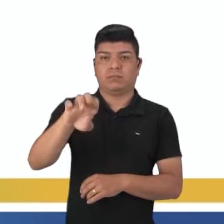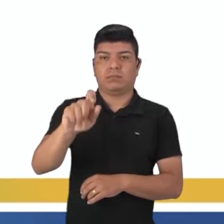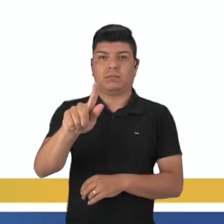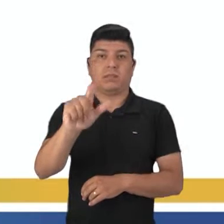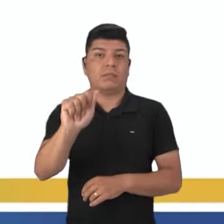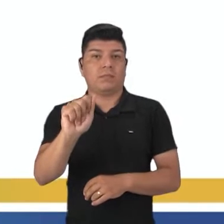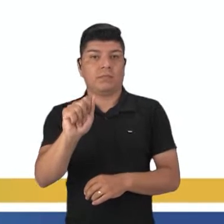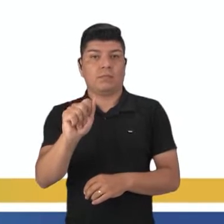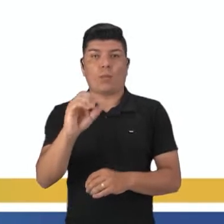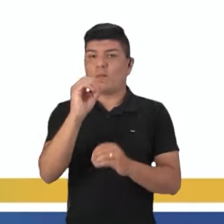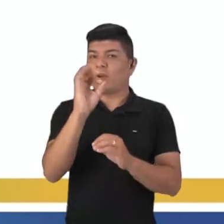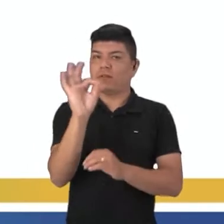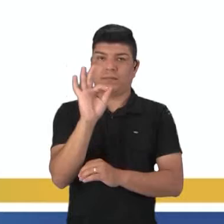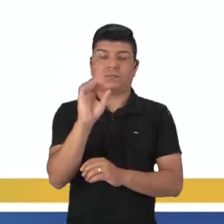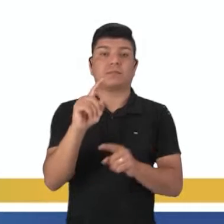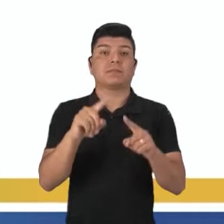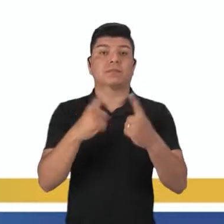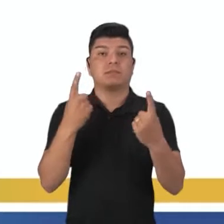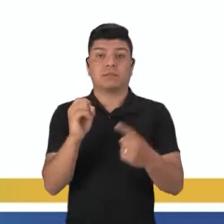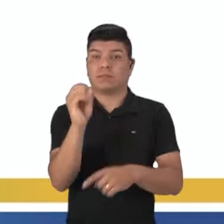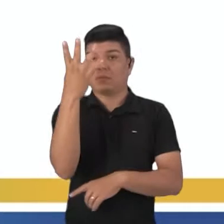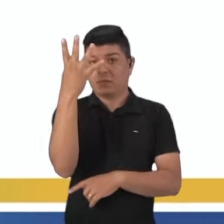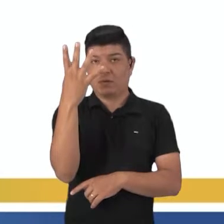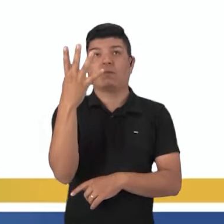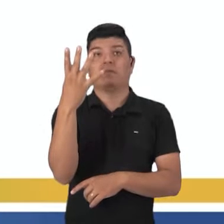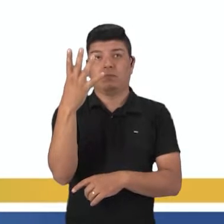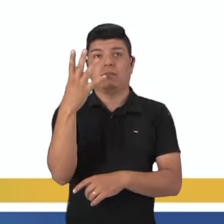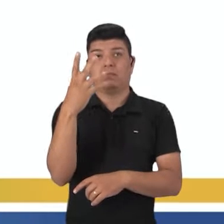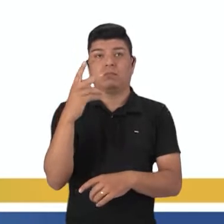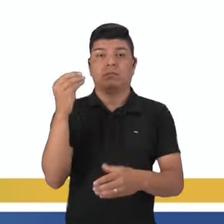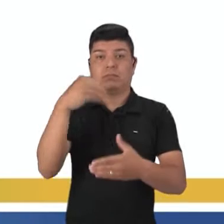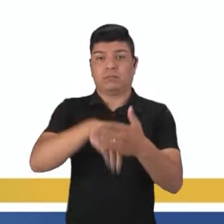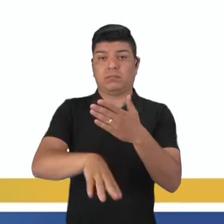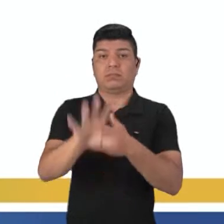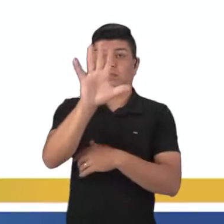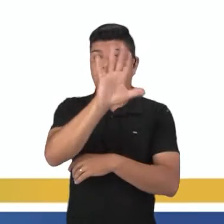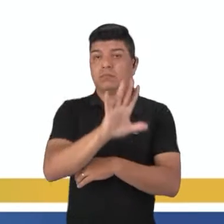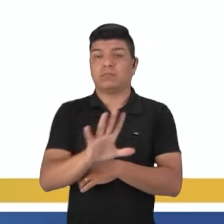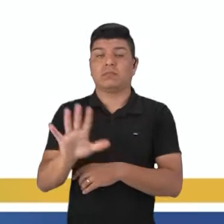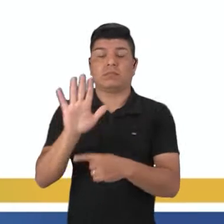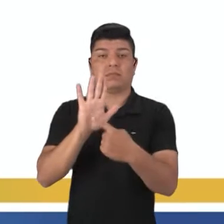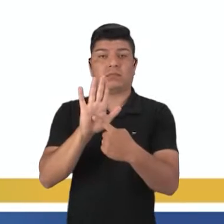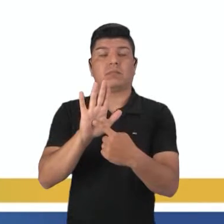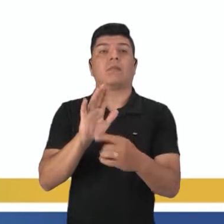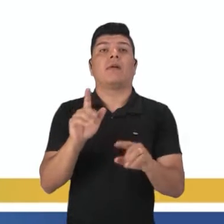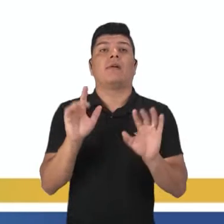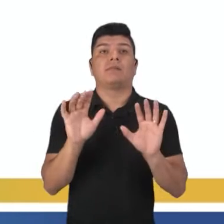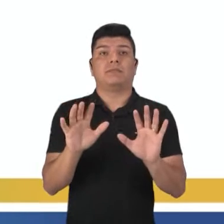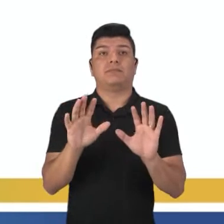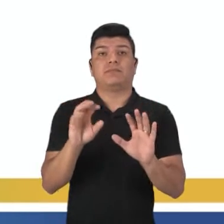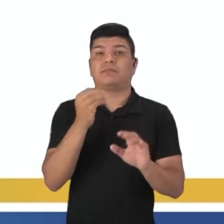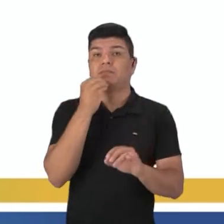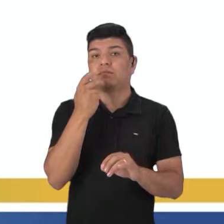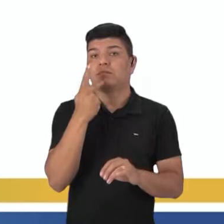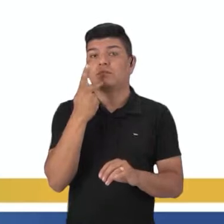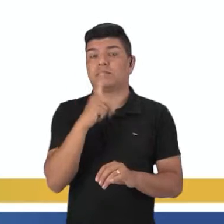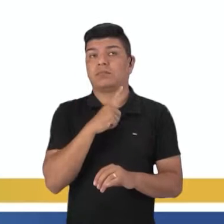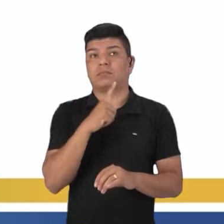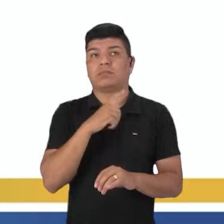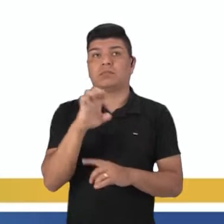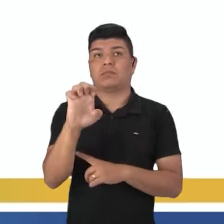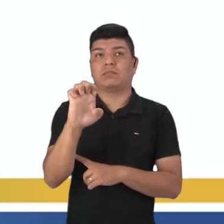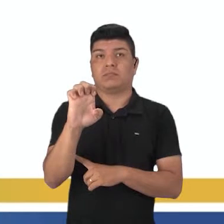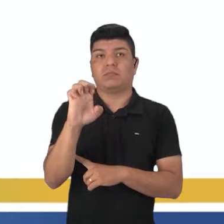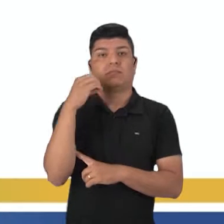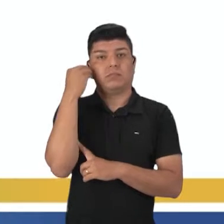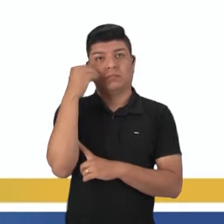vazio e um determinado evento, contido dentro desse espaço amostral. Então, a probabilidade de ocorrência de E